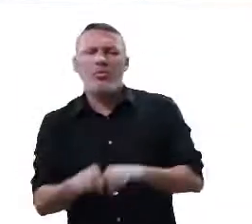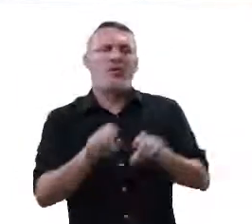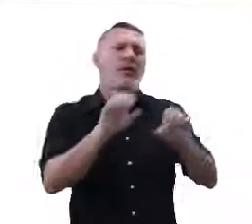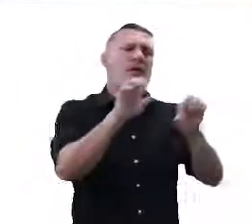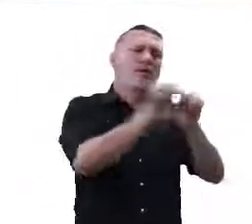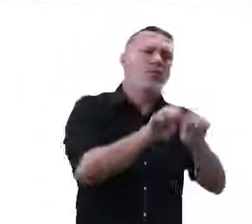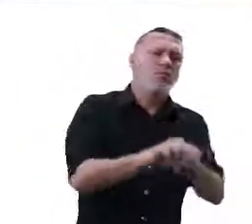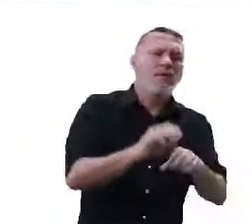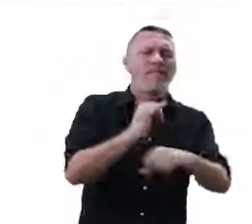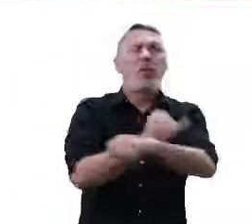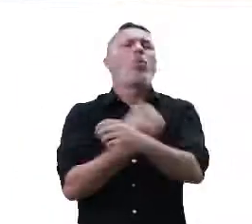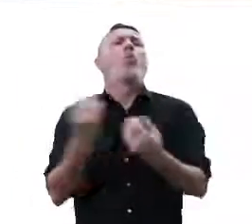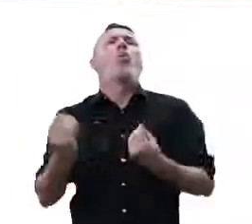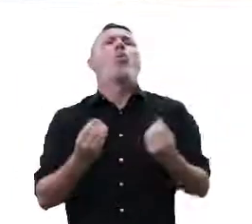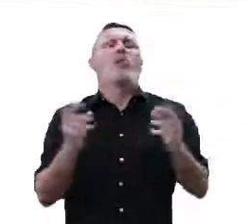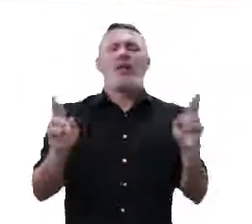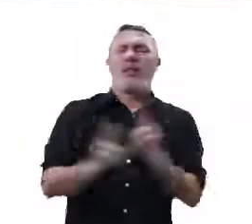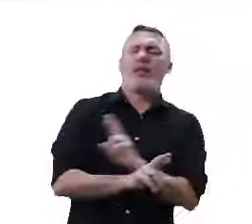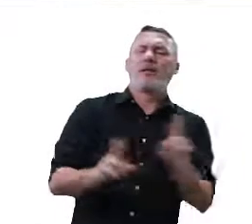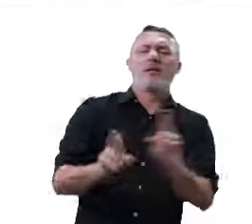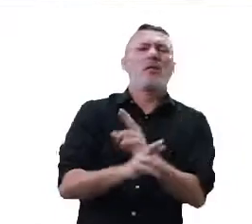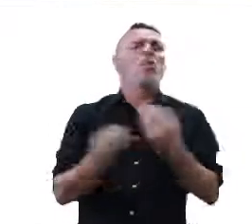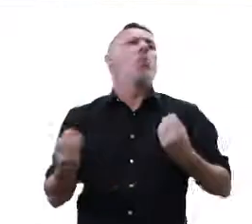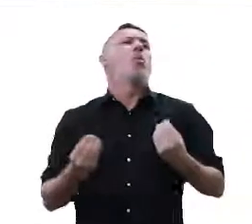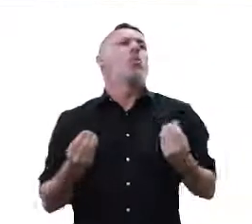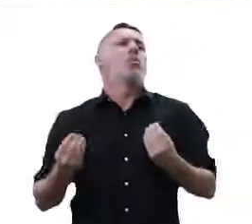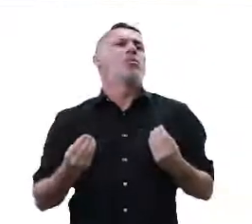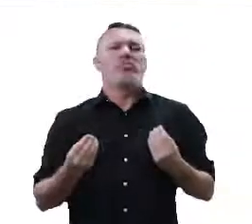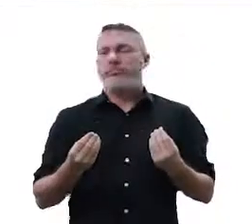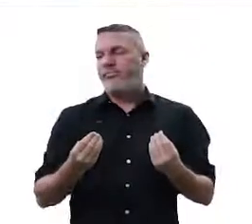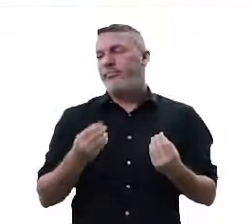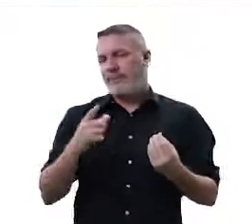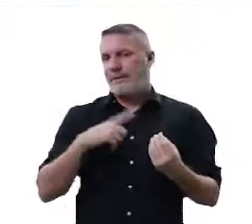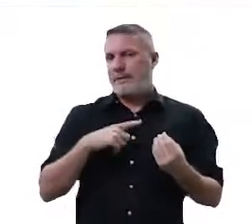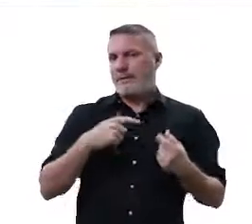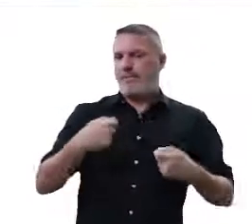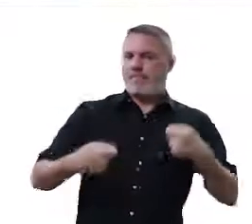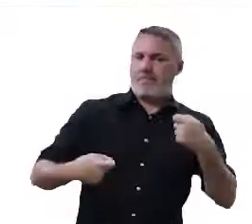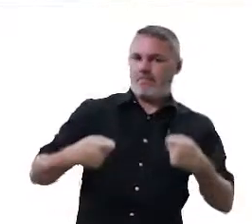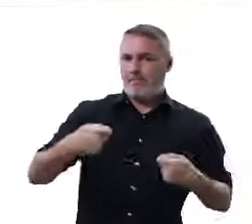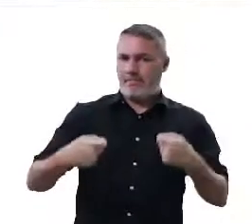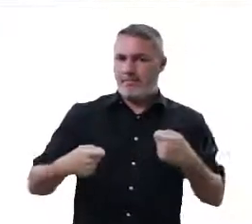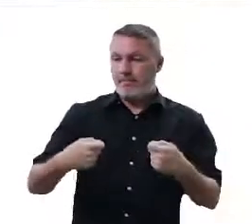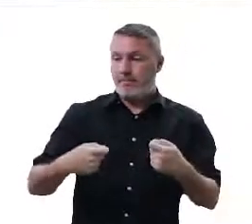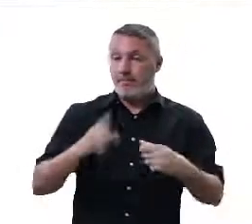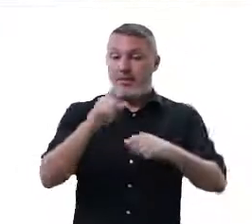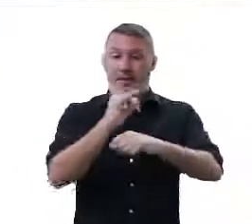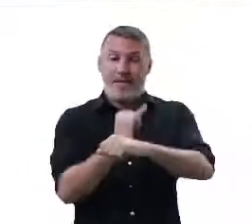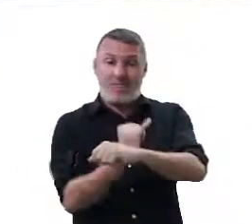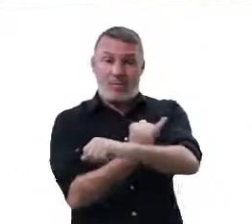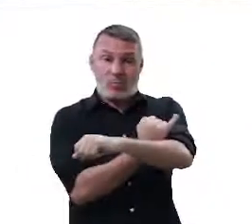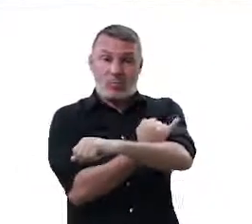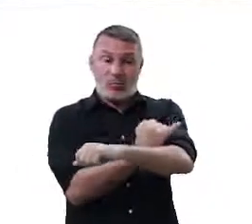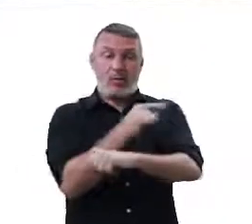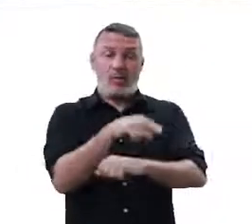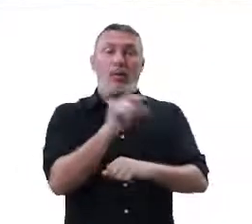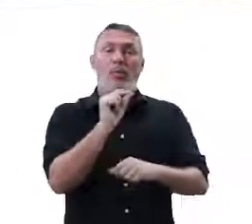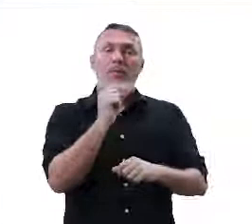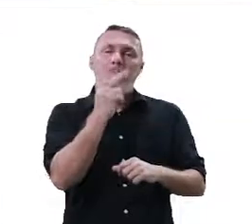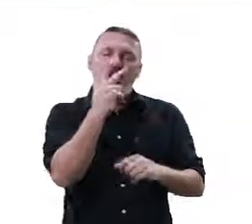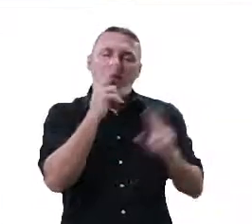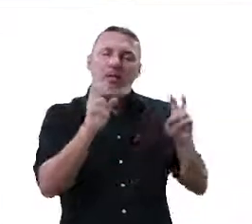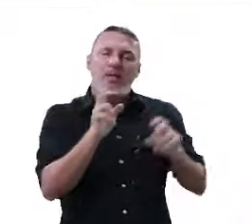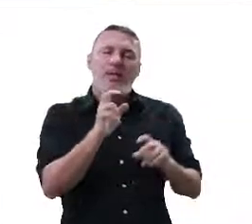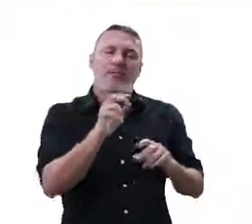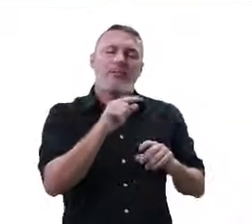infraestrutura e superestrutura? É uma relação, digamos, caracterizada por uma certa tensão. A infraestrutura, como ela mexe com